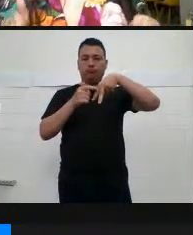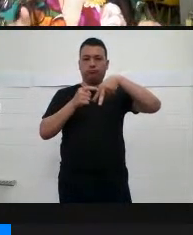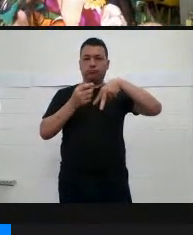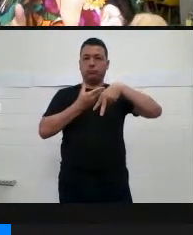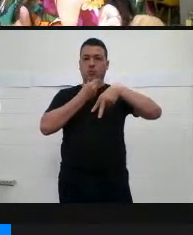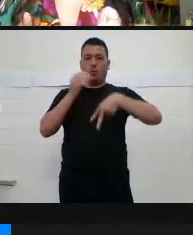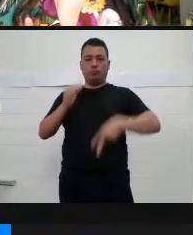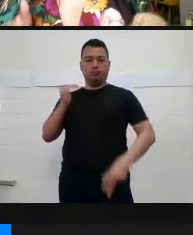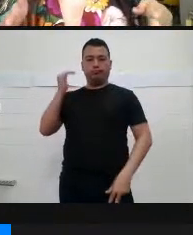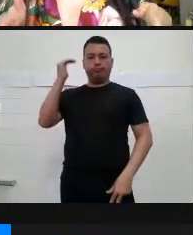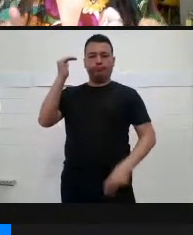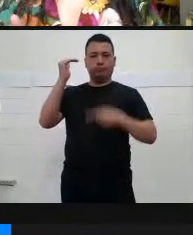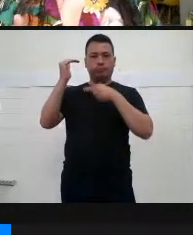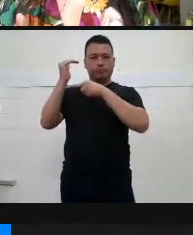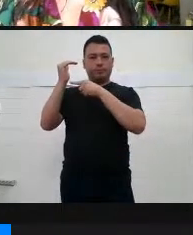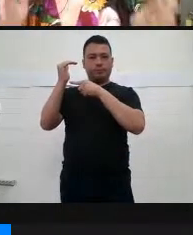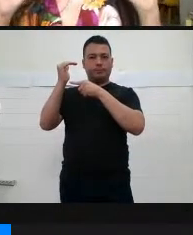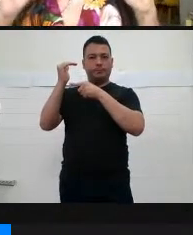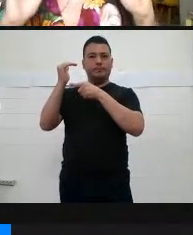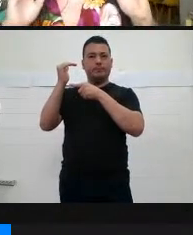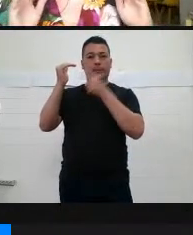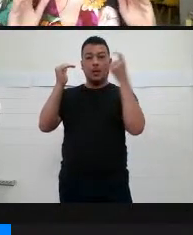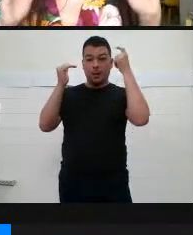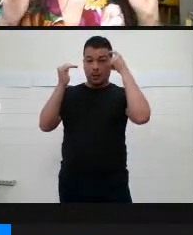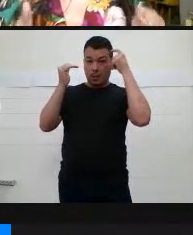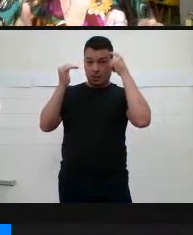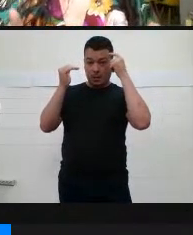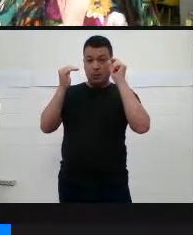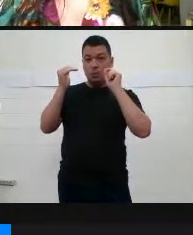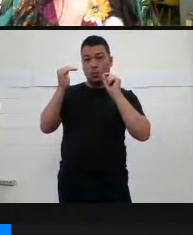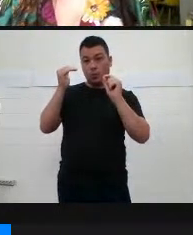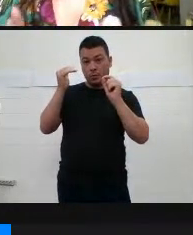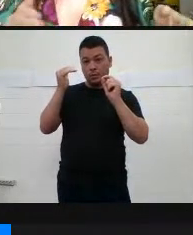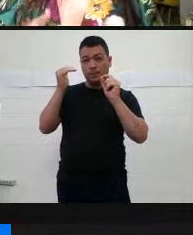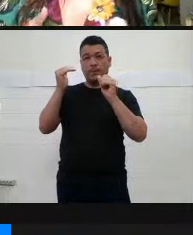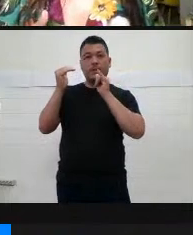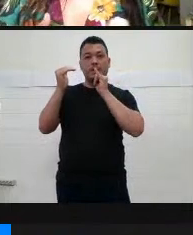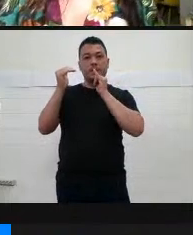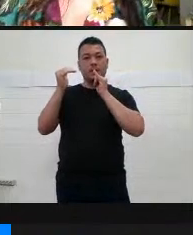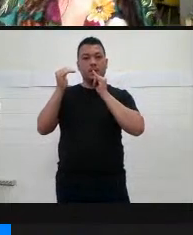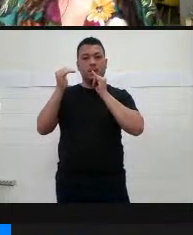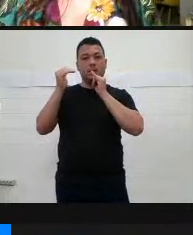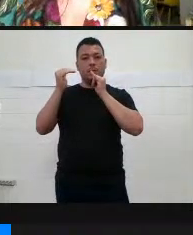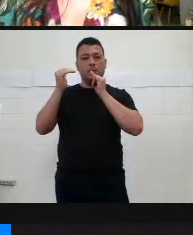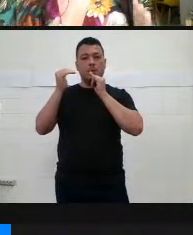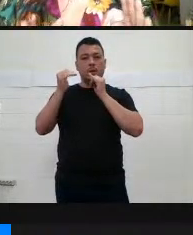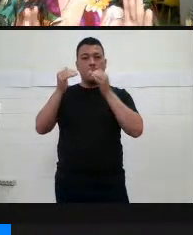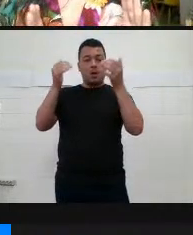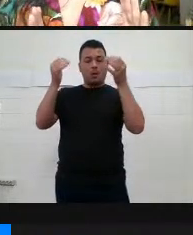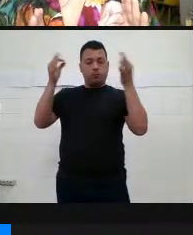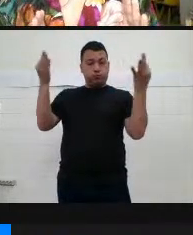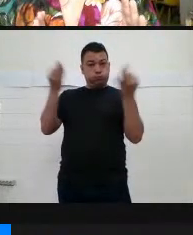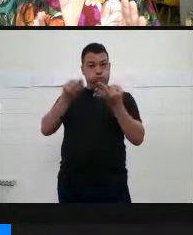se construir a partir da ideia de calor e perfeição.